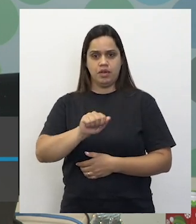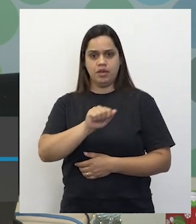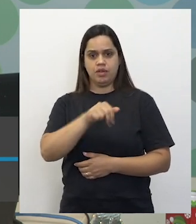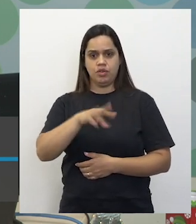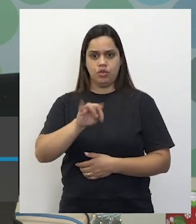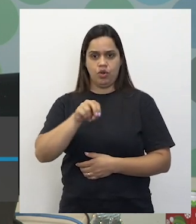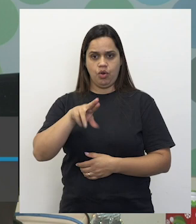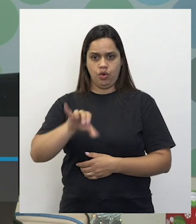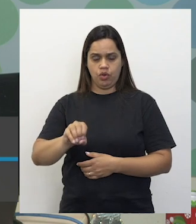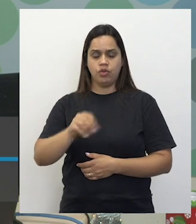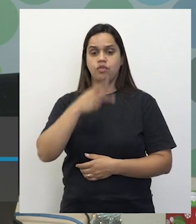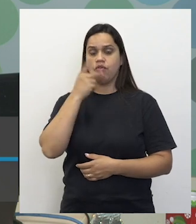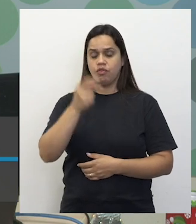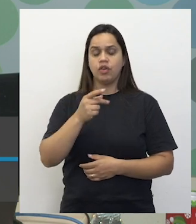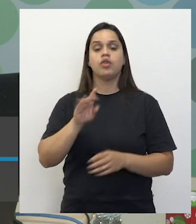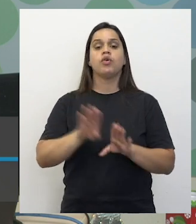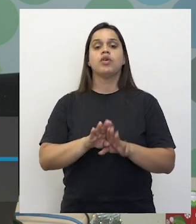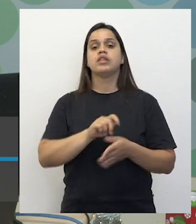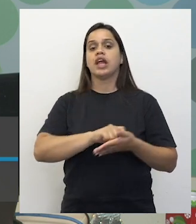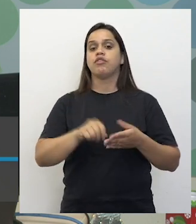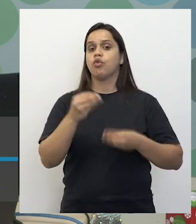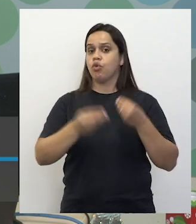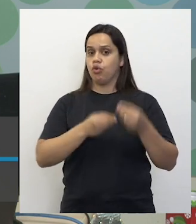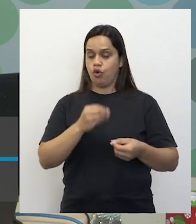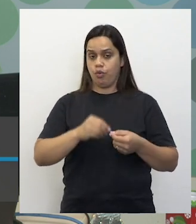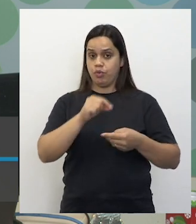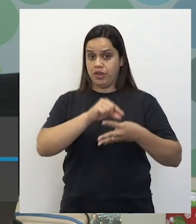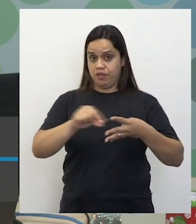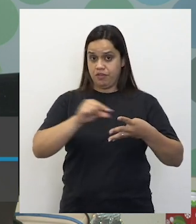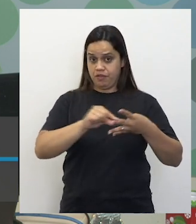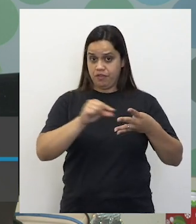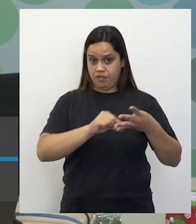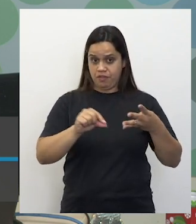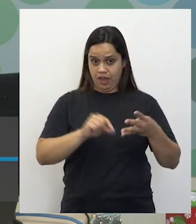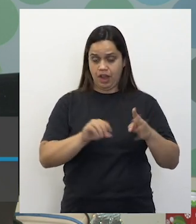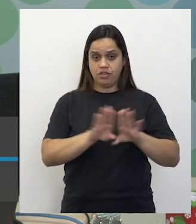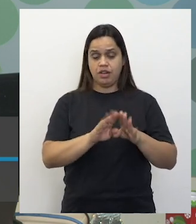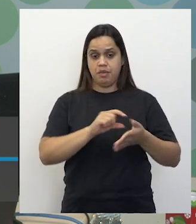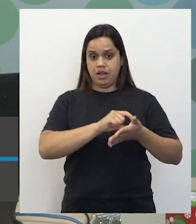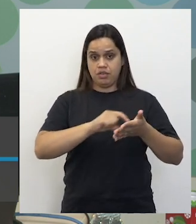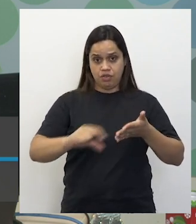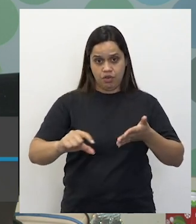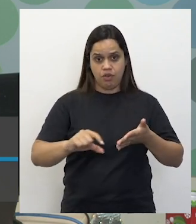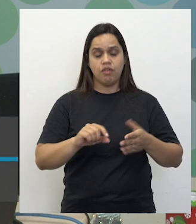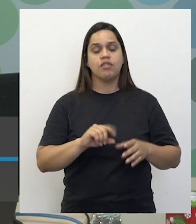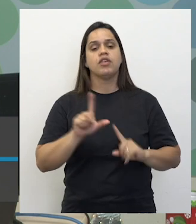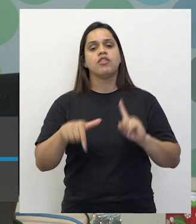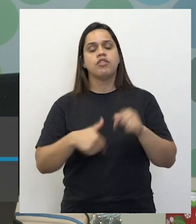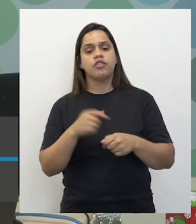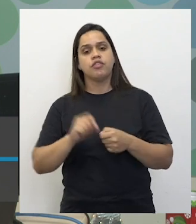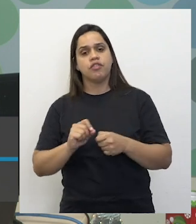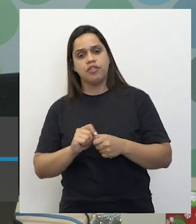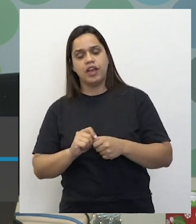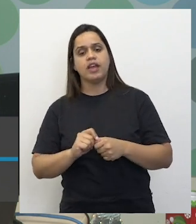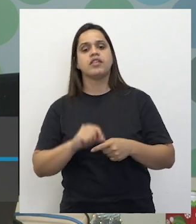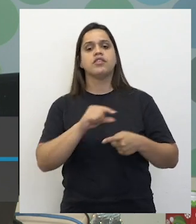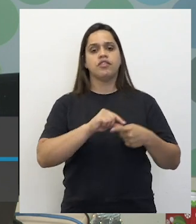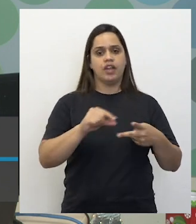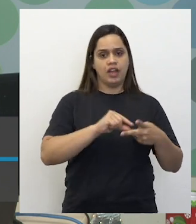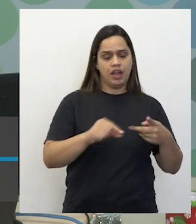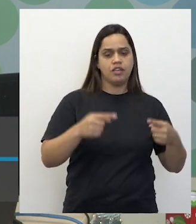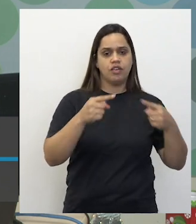poema é escrito em versos e estrofes. E a Licília respondeu, produzindo em versos, temos